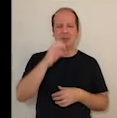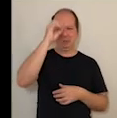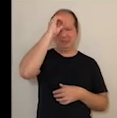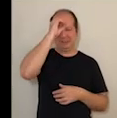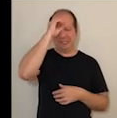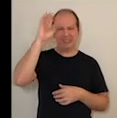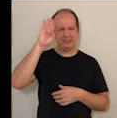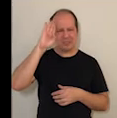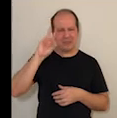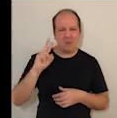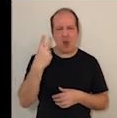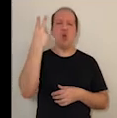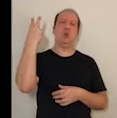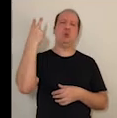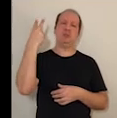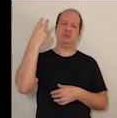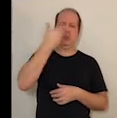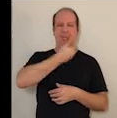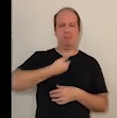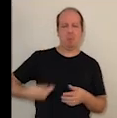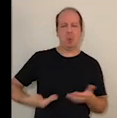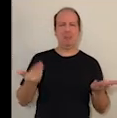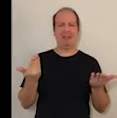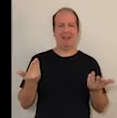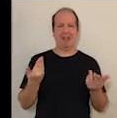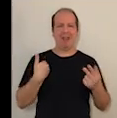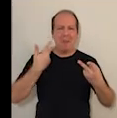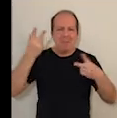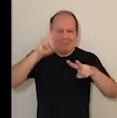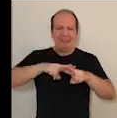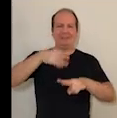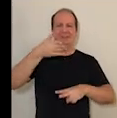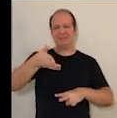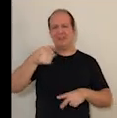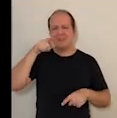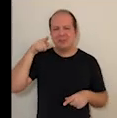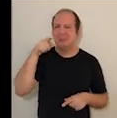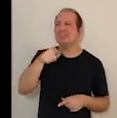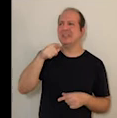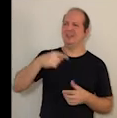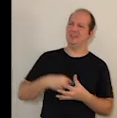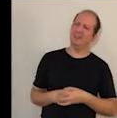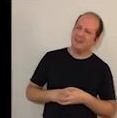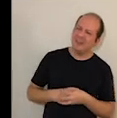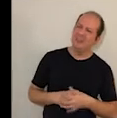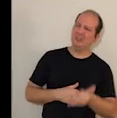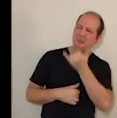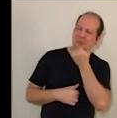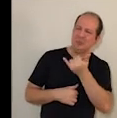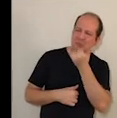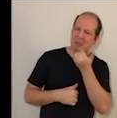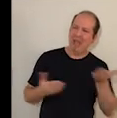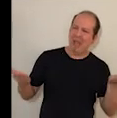Um inocente e valoroso soldado da República no Pelourinho, sem culpa alguma. O senhor